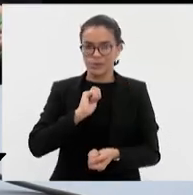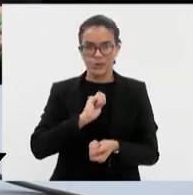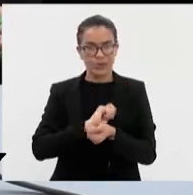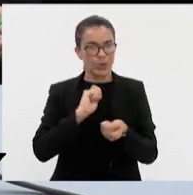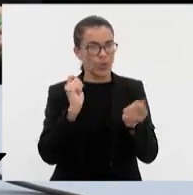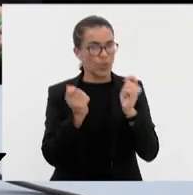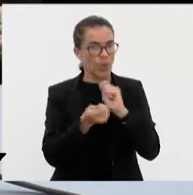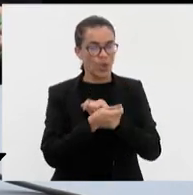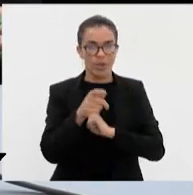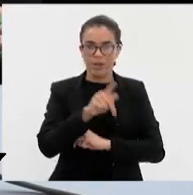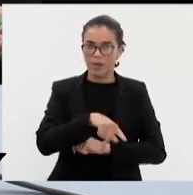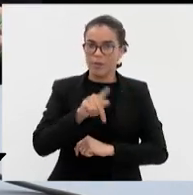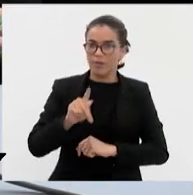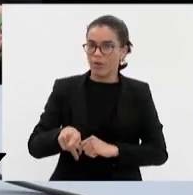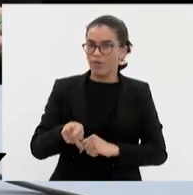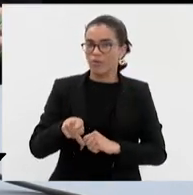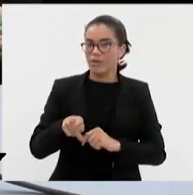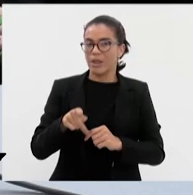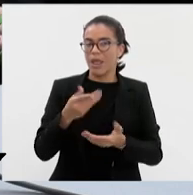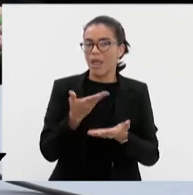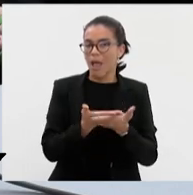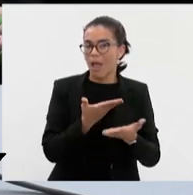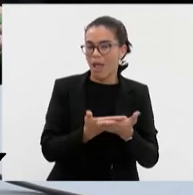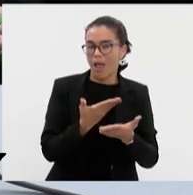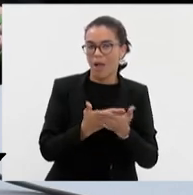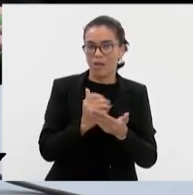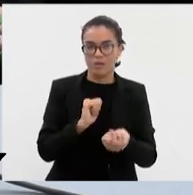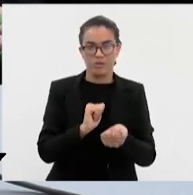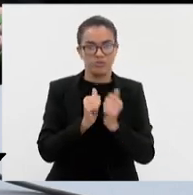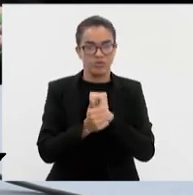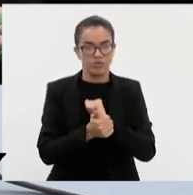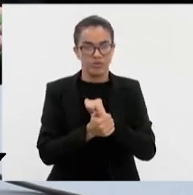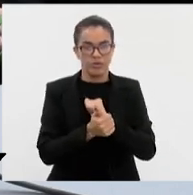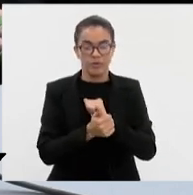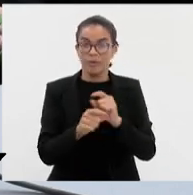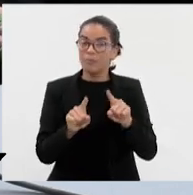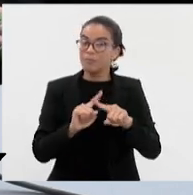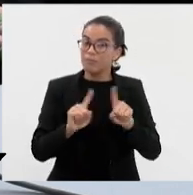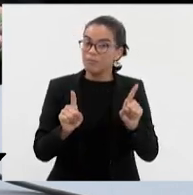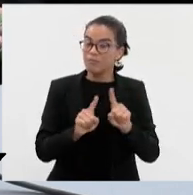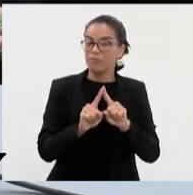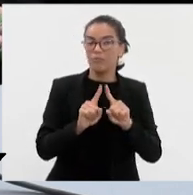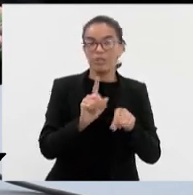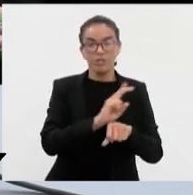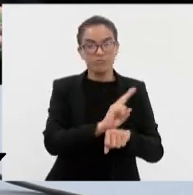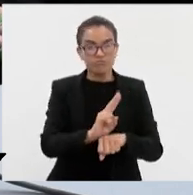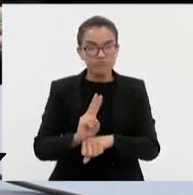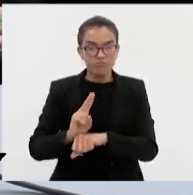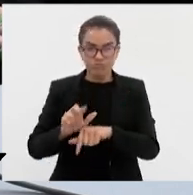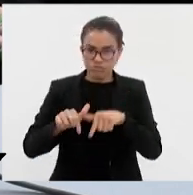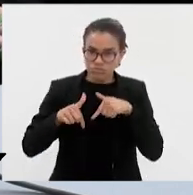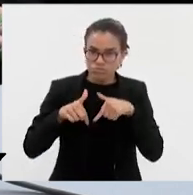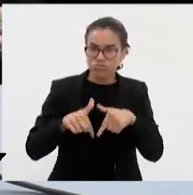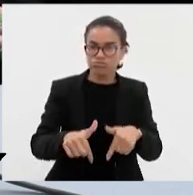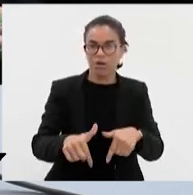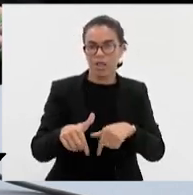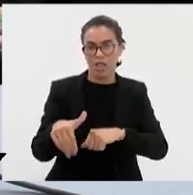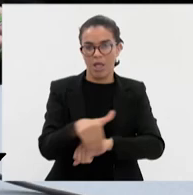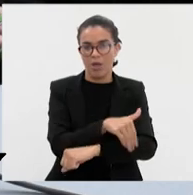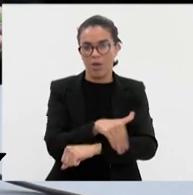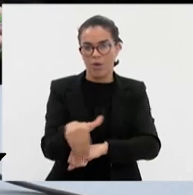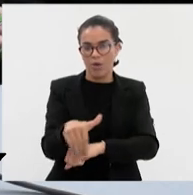professores, né, de aulas esportivas, mas sim para eles fazerem segurança ostensiva nas ruas. Então, acho que a